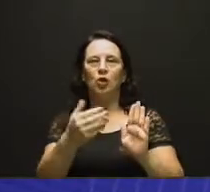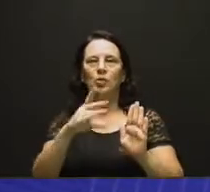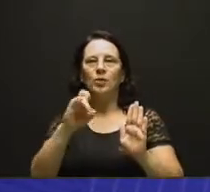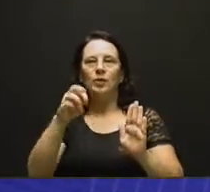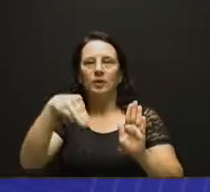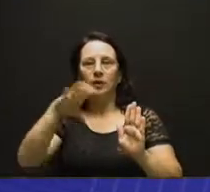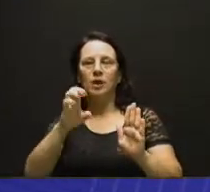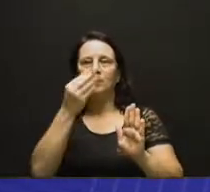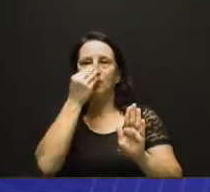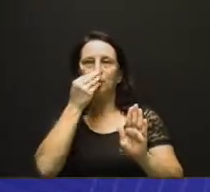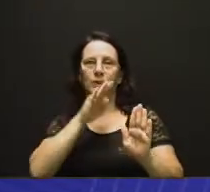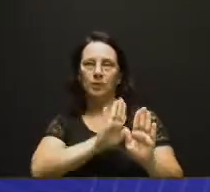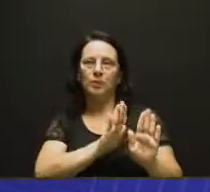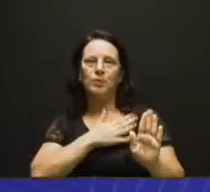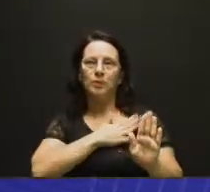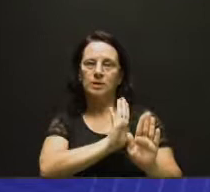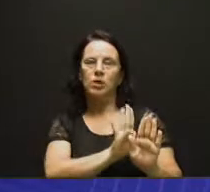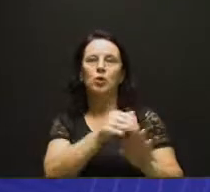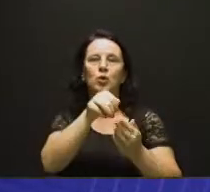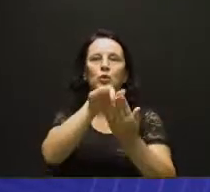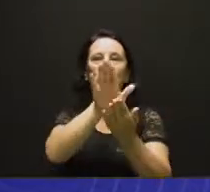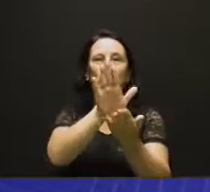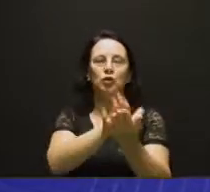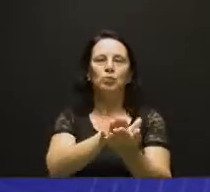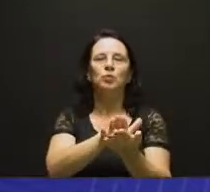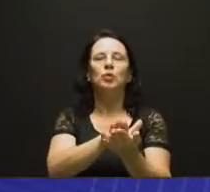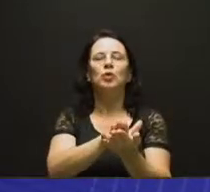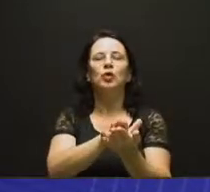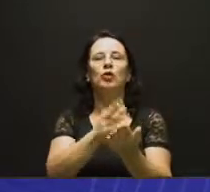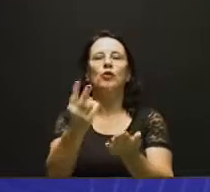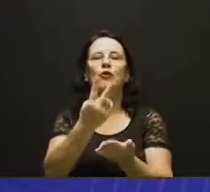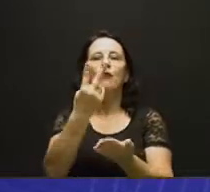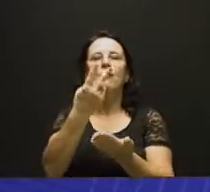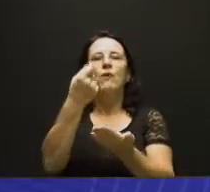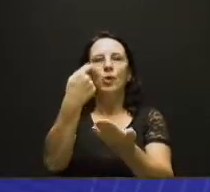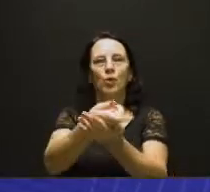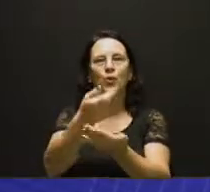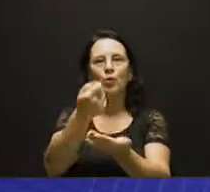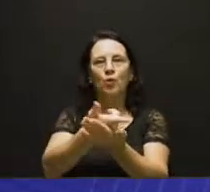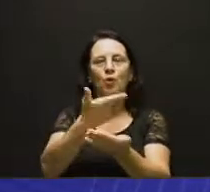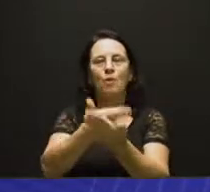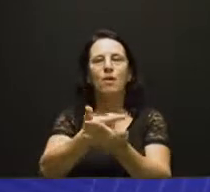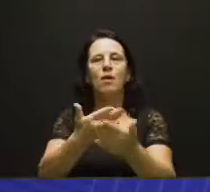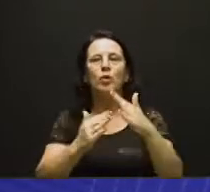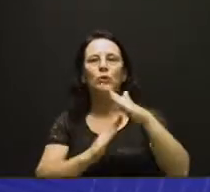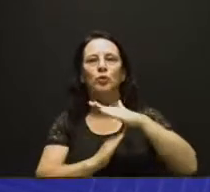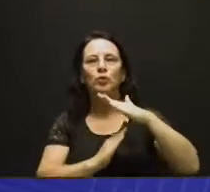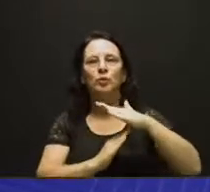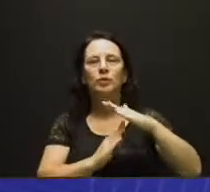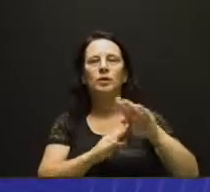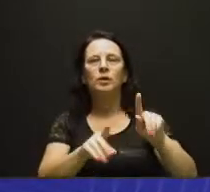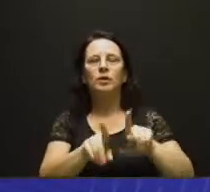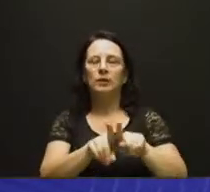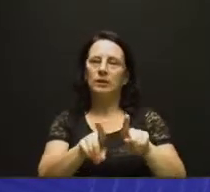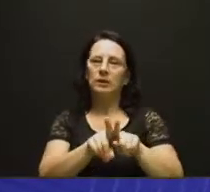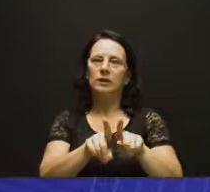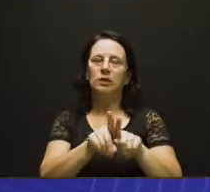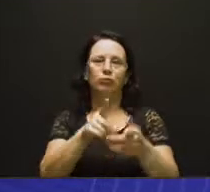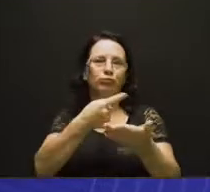reclusão de dois a cinco anos e multa recusar cobrar valores adicionais suspender procrastinar